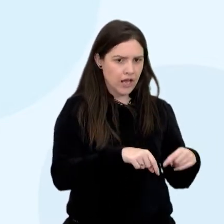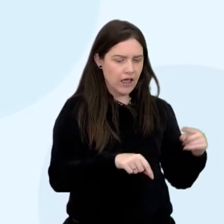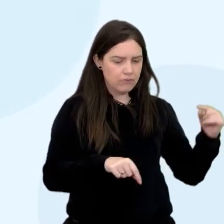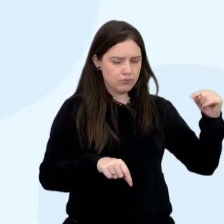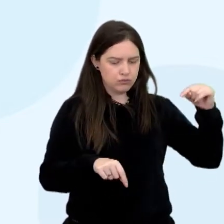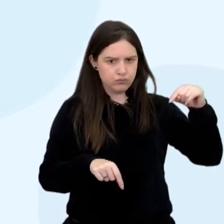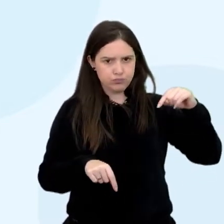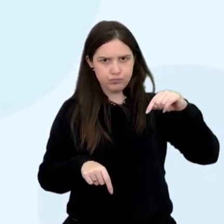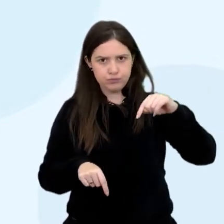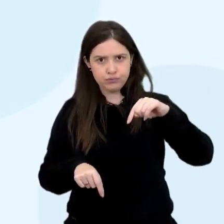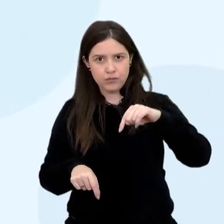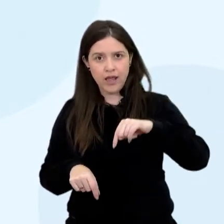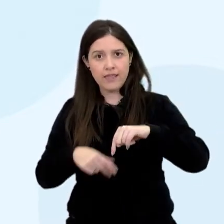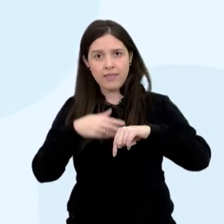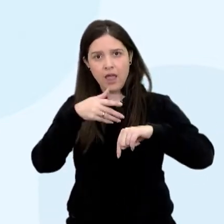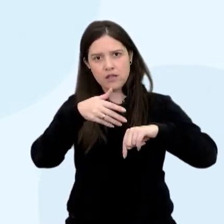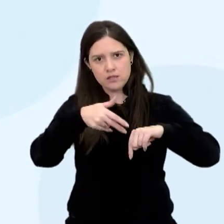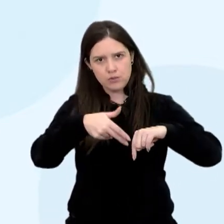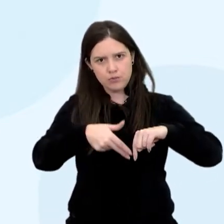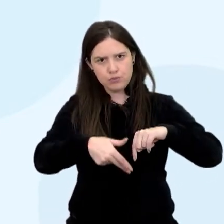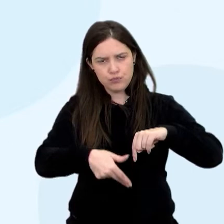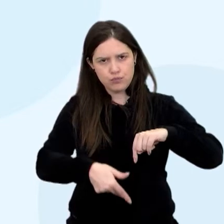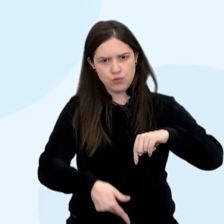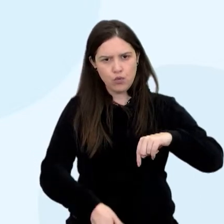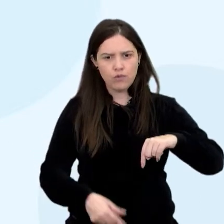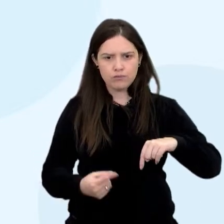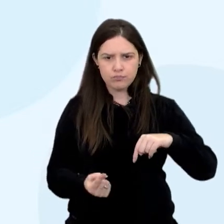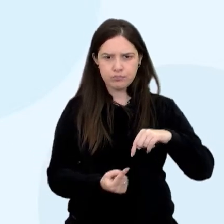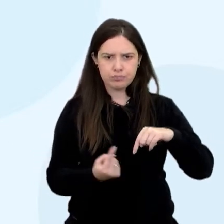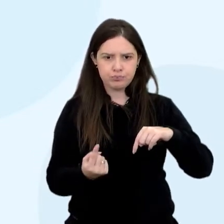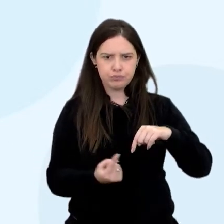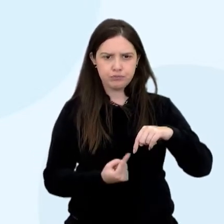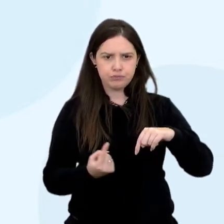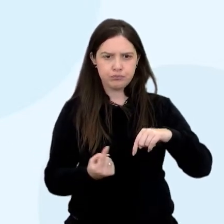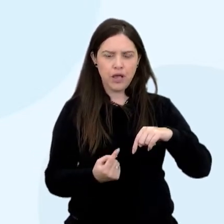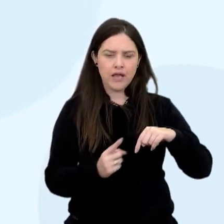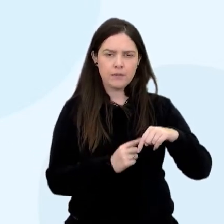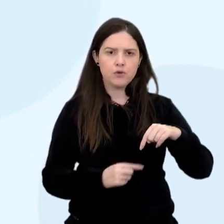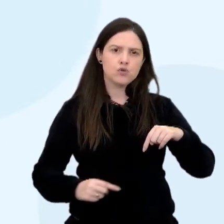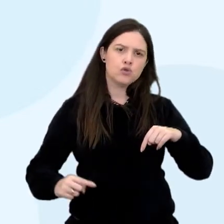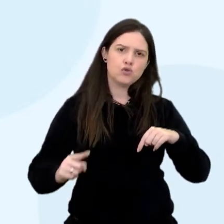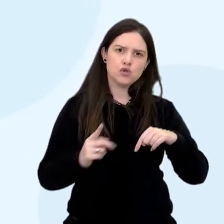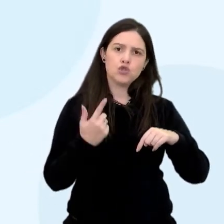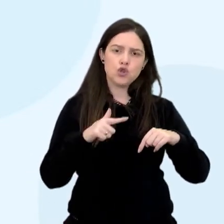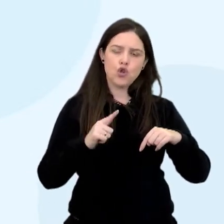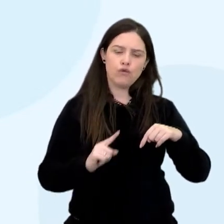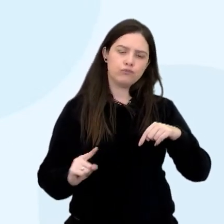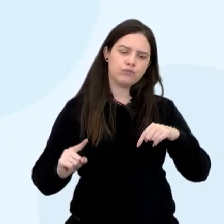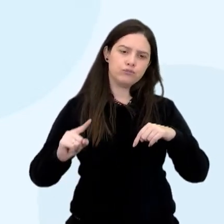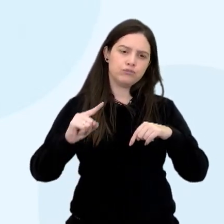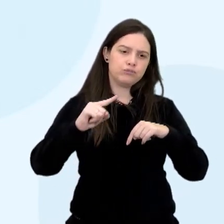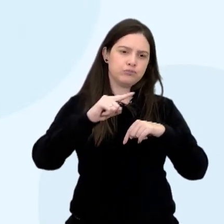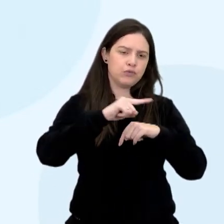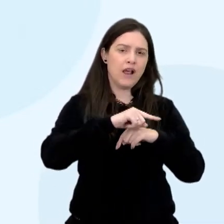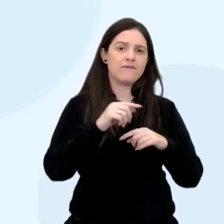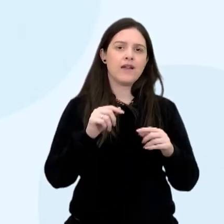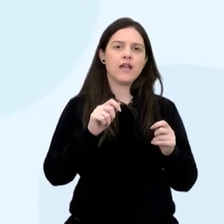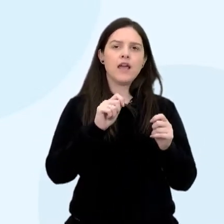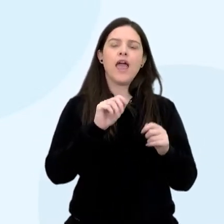até lá no solo, circular por dentro do tubo de cobre e subir para o outro lado aqui. A mangueira, a bomba que vai